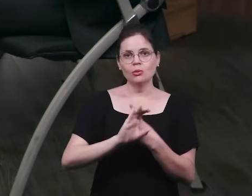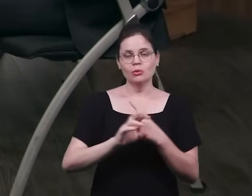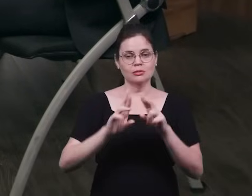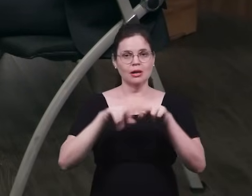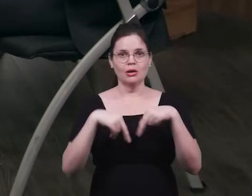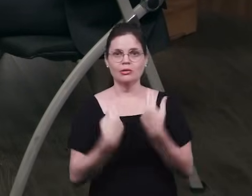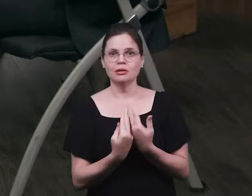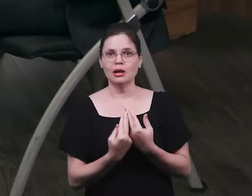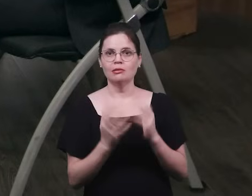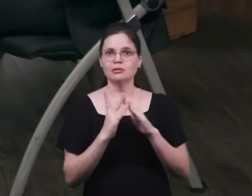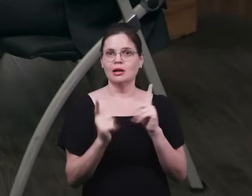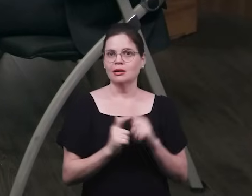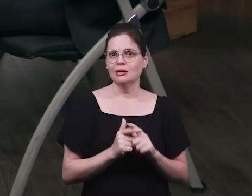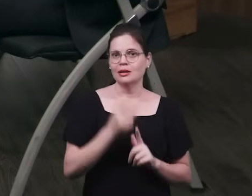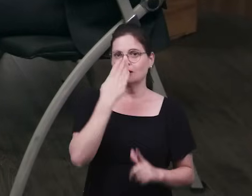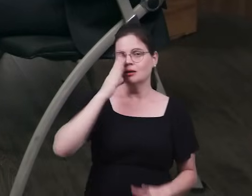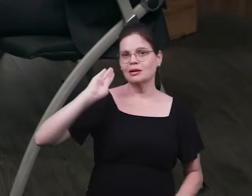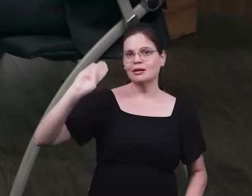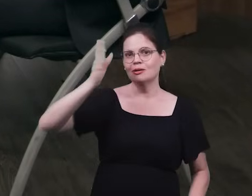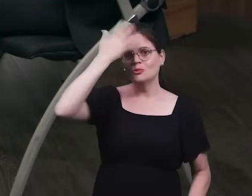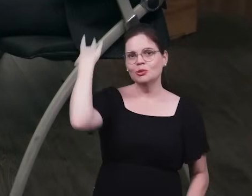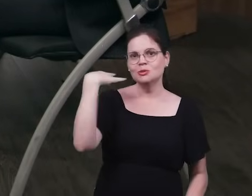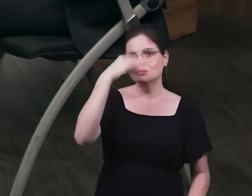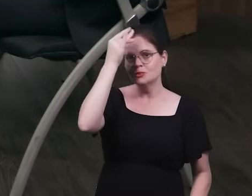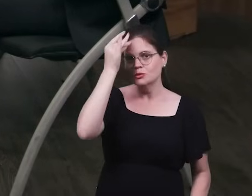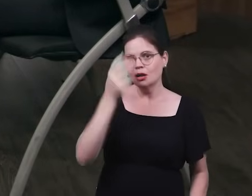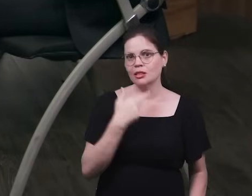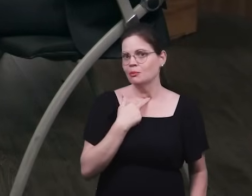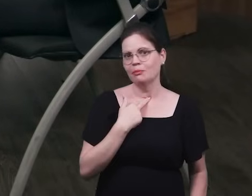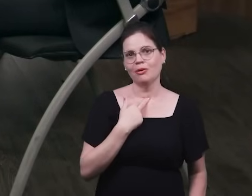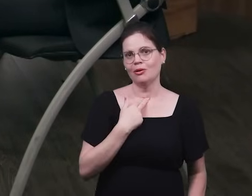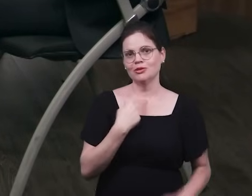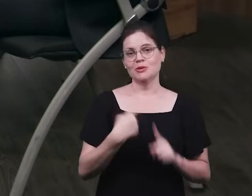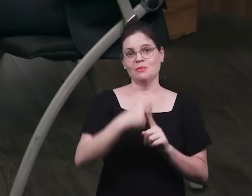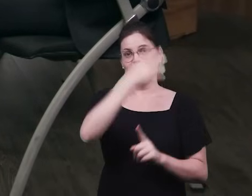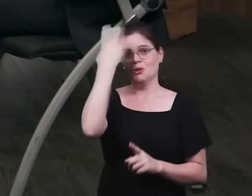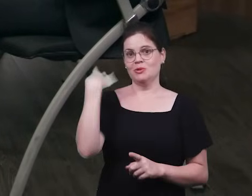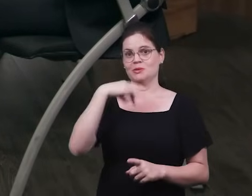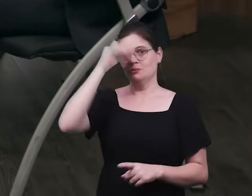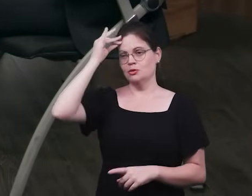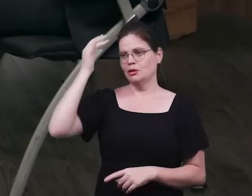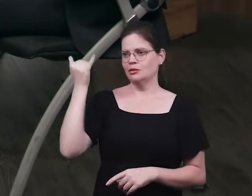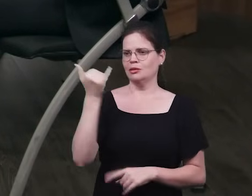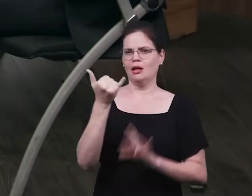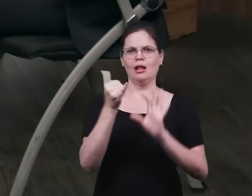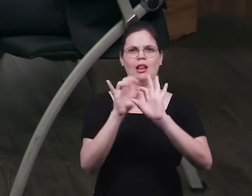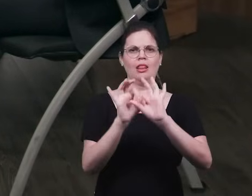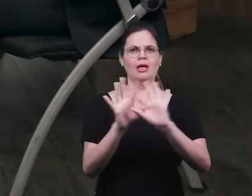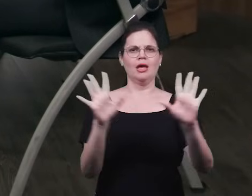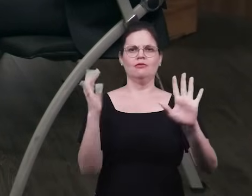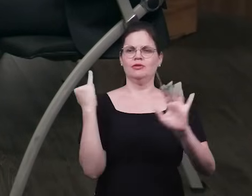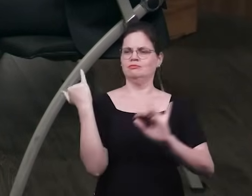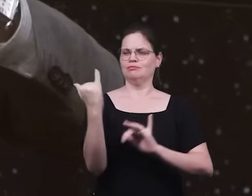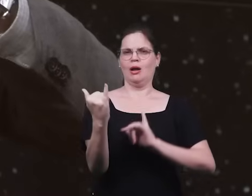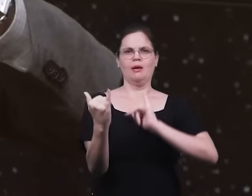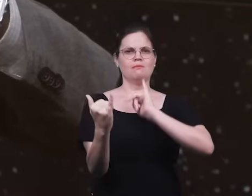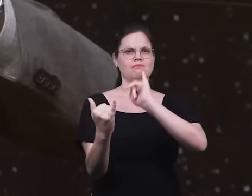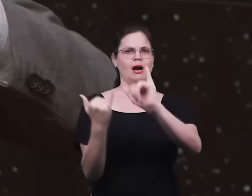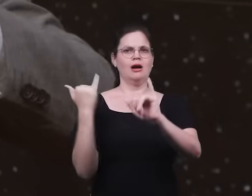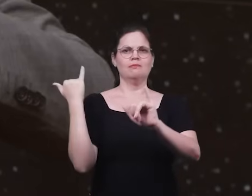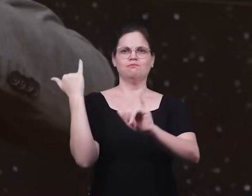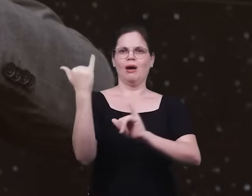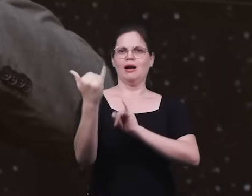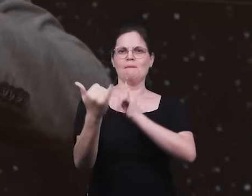reuniões então quando pareceu bem ao Espírito Santo ou seja o espírito Santo Tem liberdade tem governo e